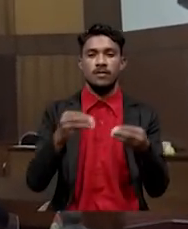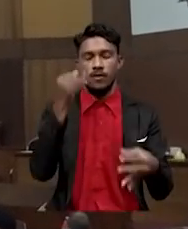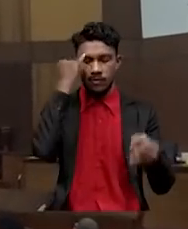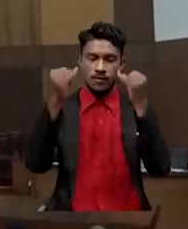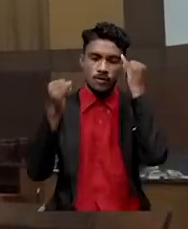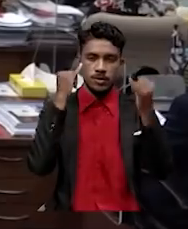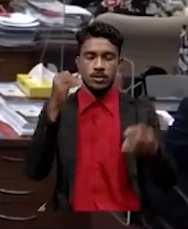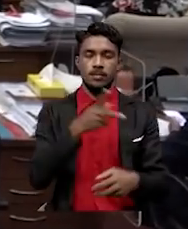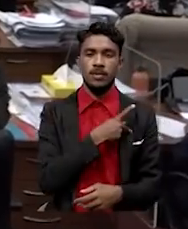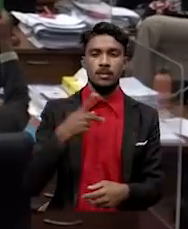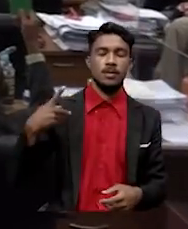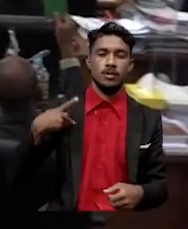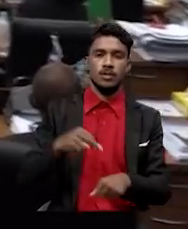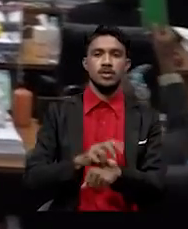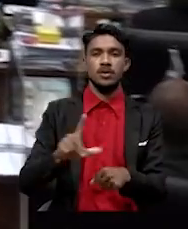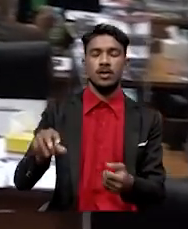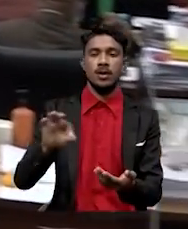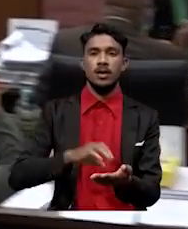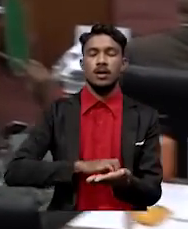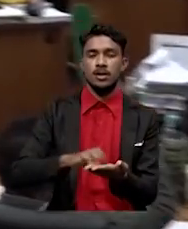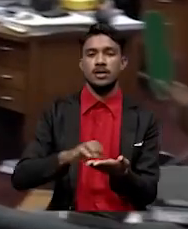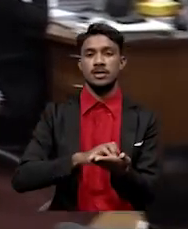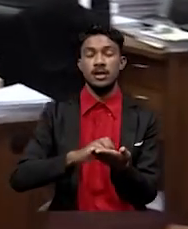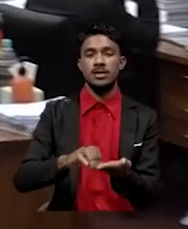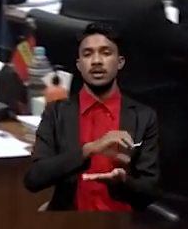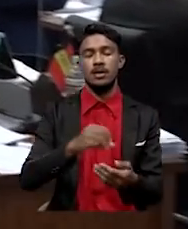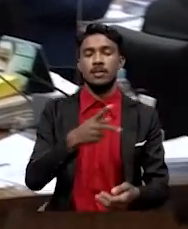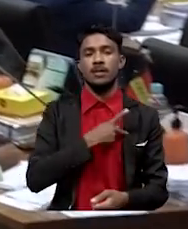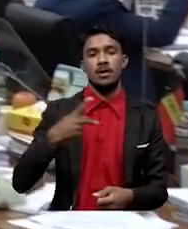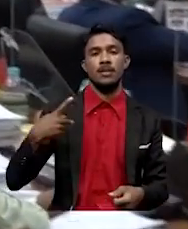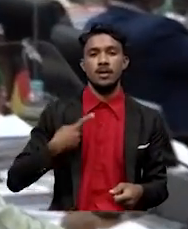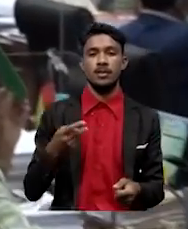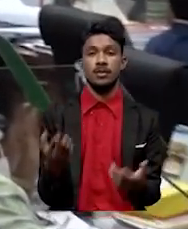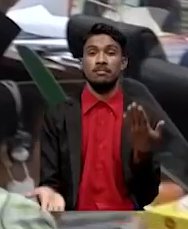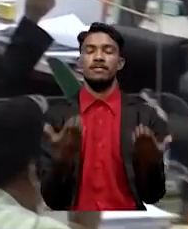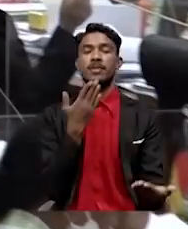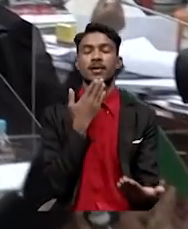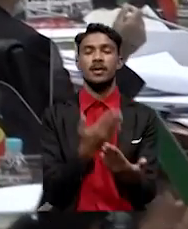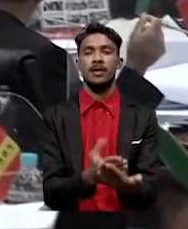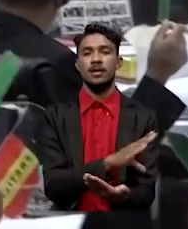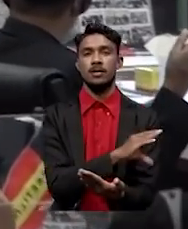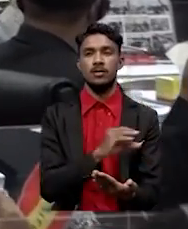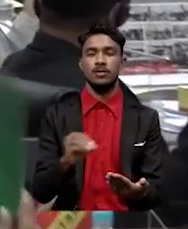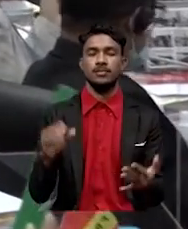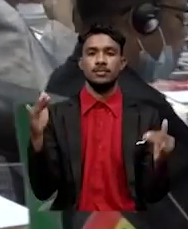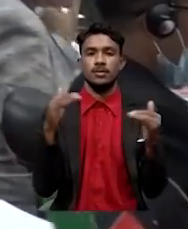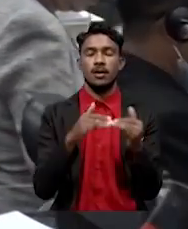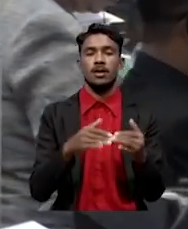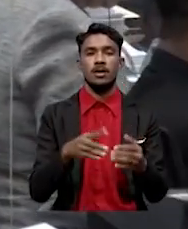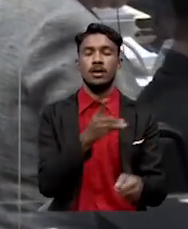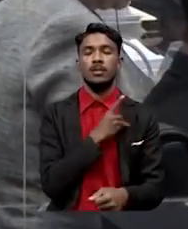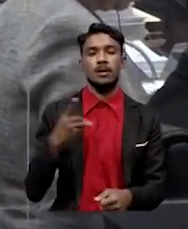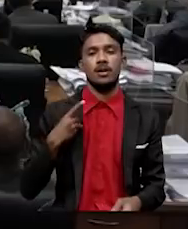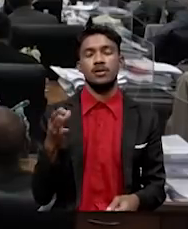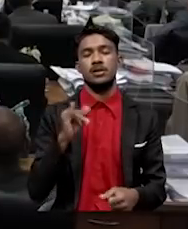legalidade parlamento nacional nian, no funcionamento parlamento, lá normal, no legislação deputado Sira halo na